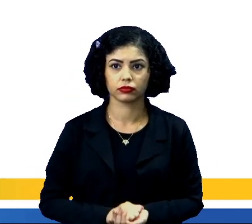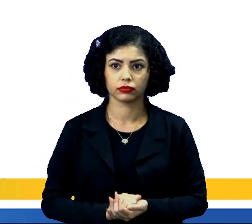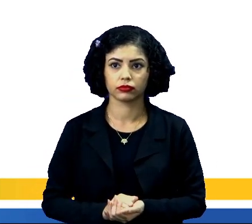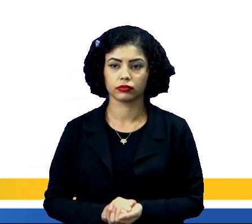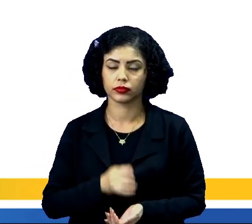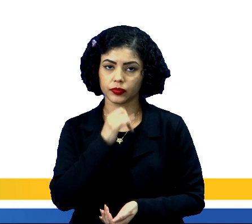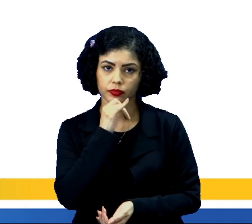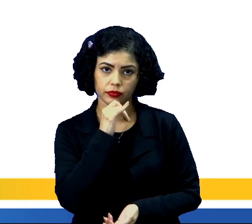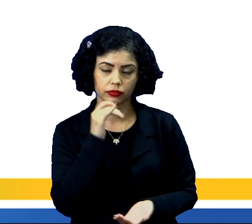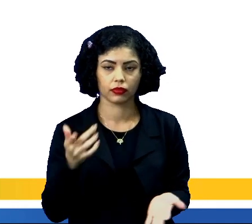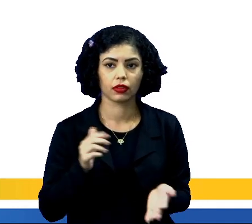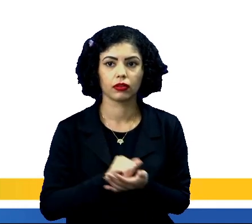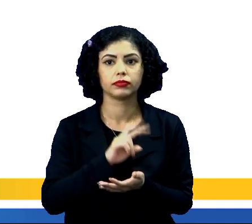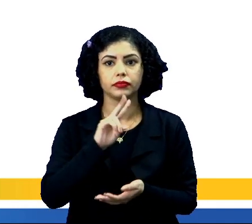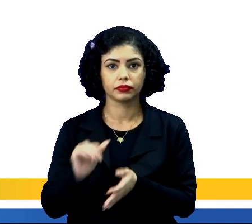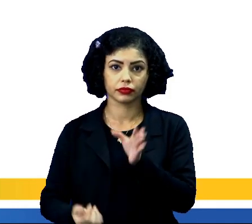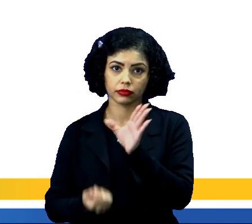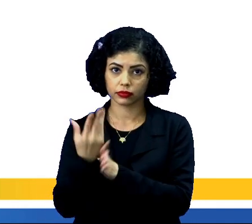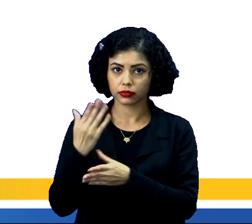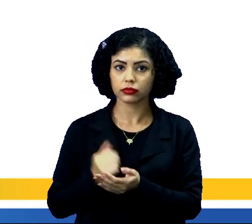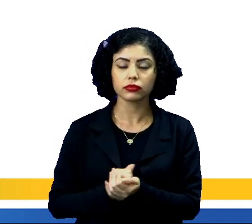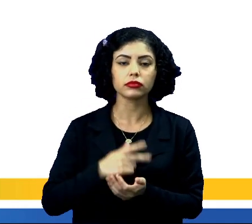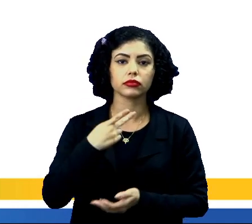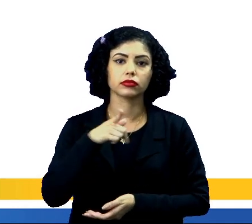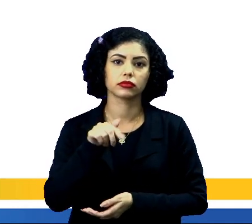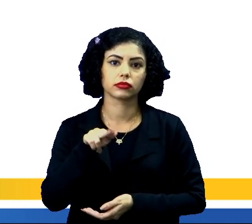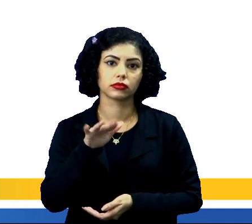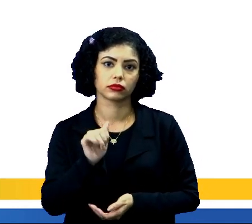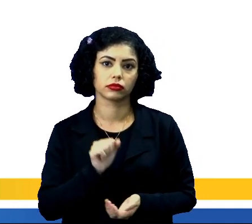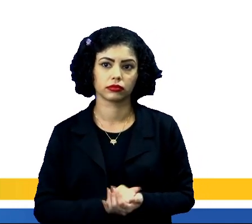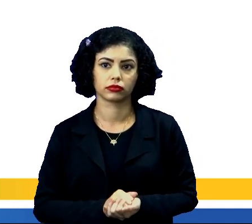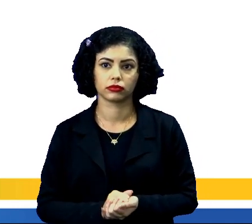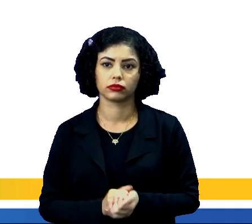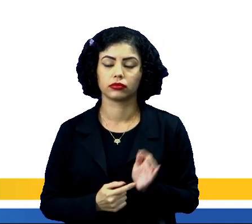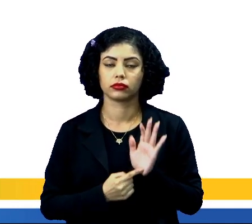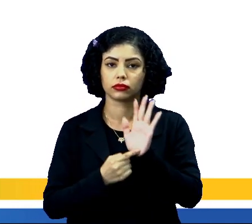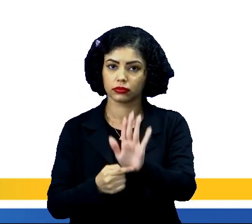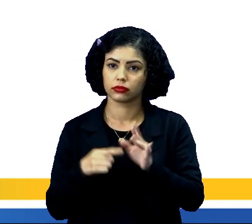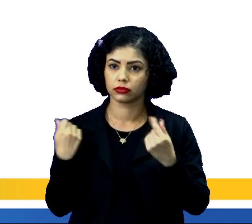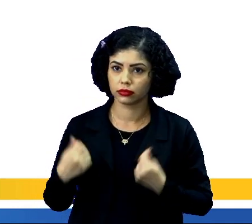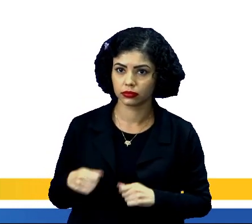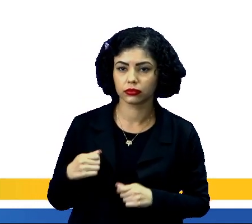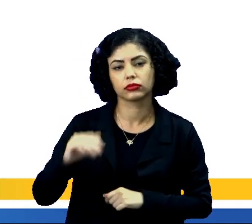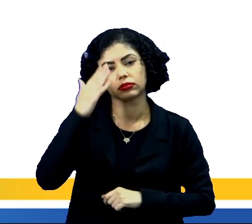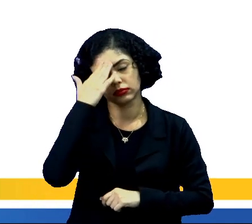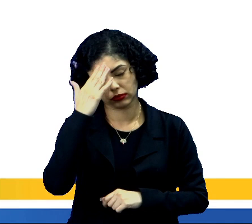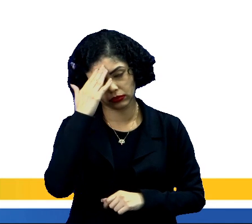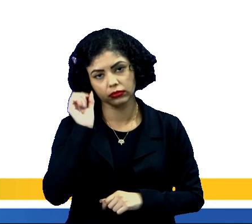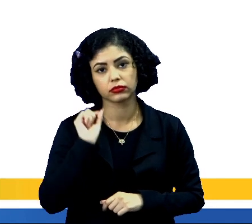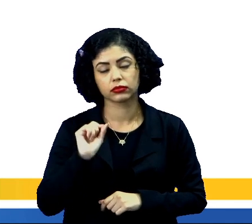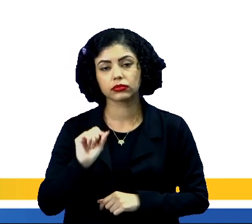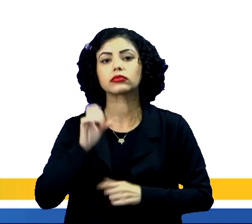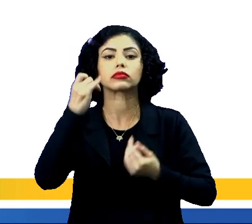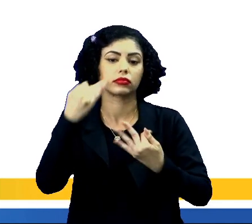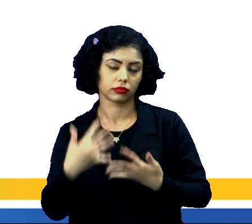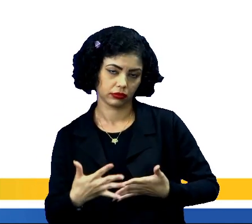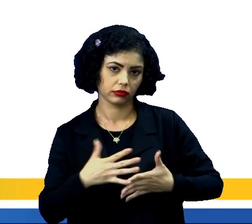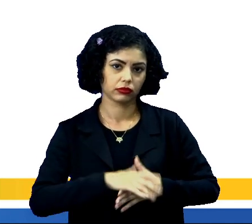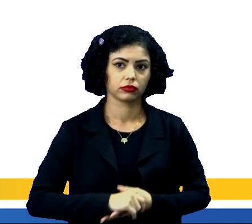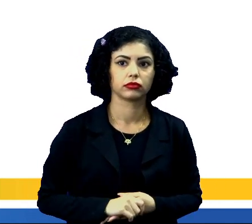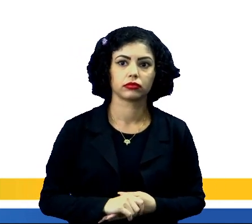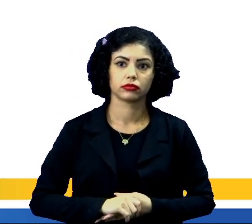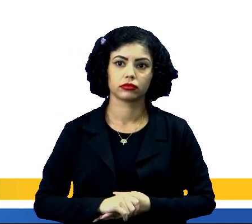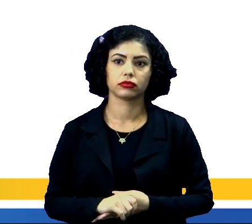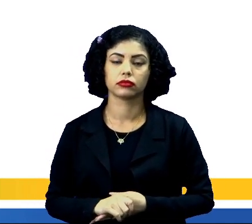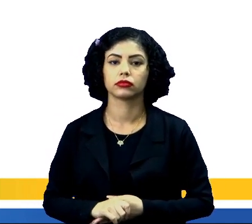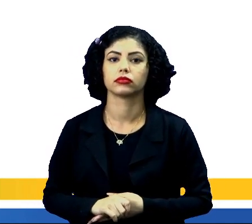Um arquiteto, por exemplo, ele vai criar uma planta e vai mostrar para um cliente, e esse cliente precisa entender do que aquela planta está se tratando.